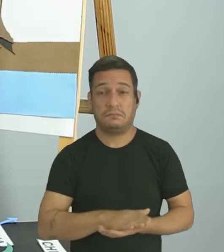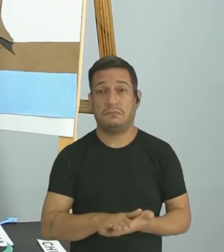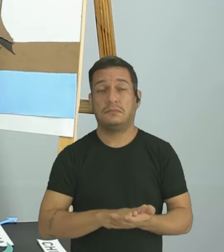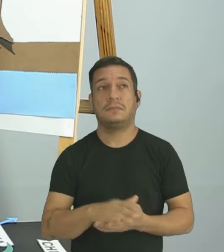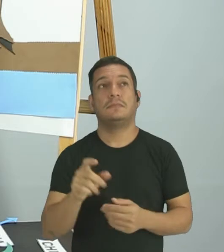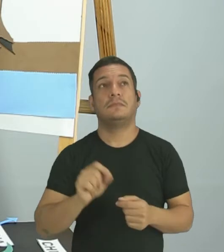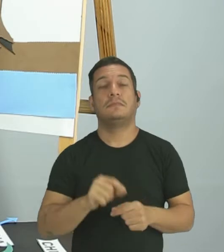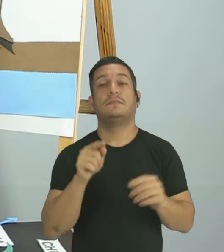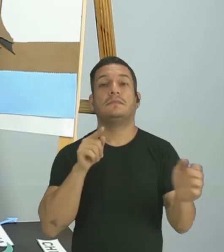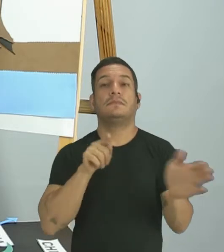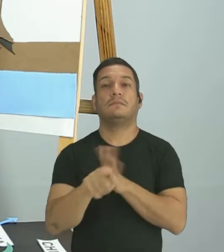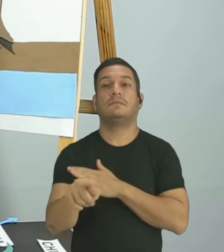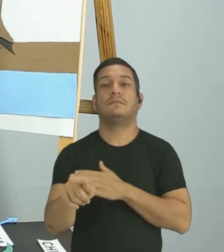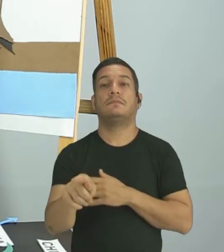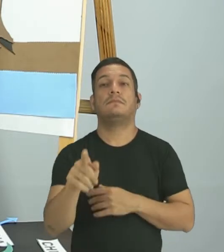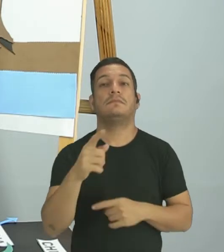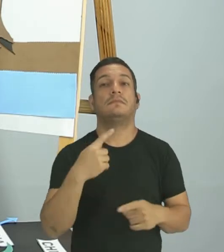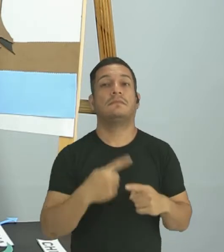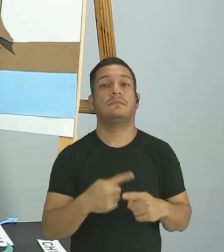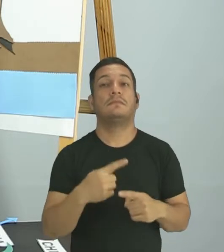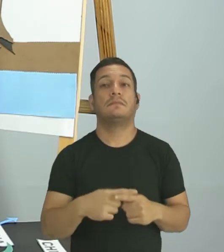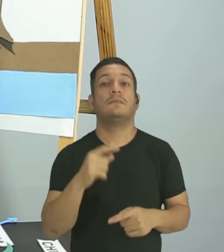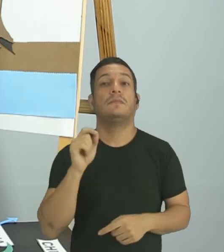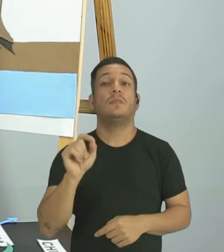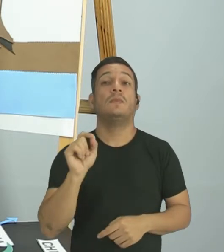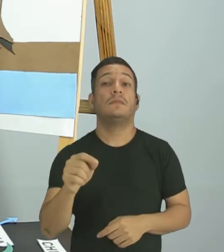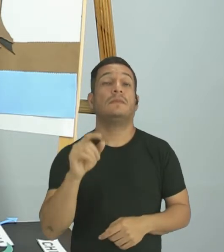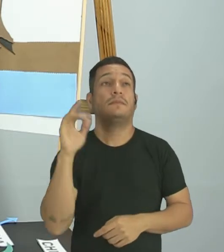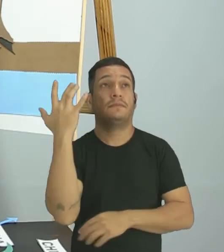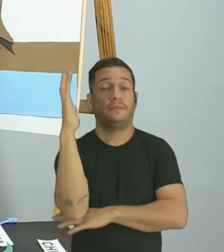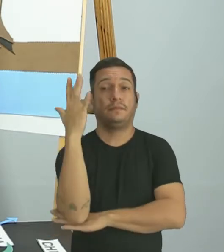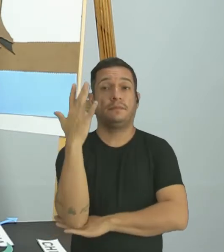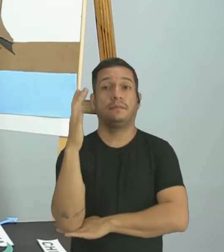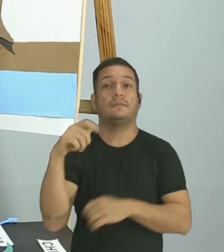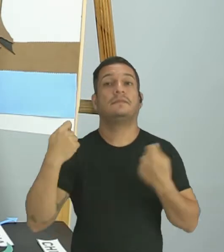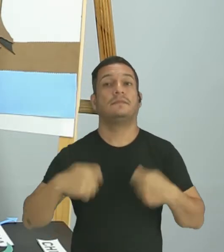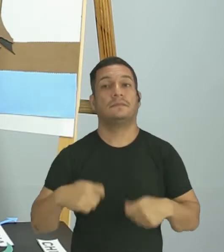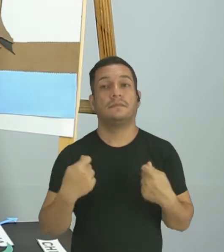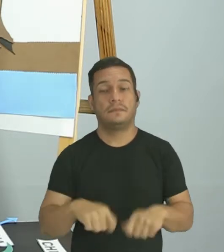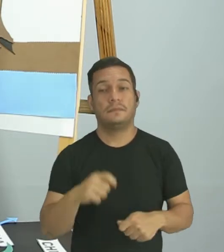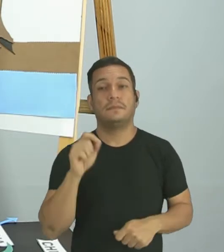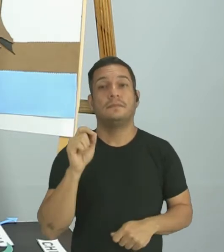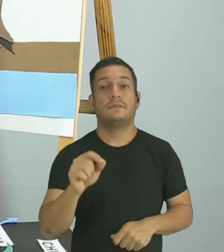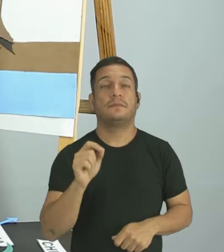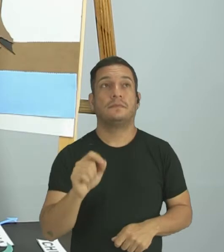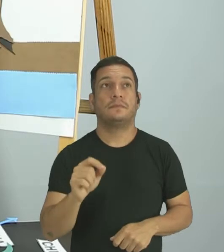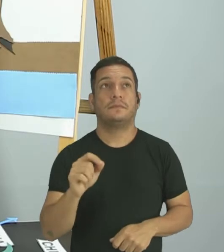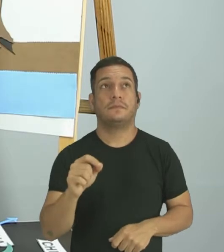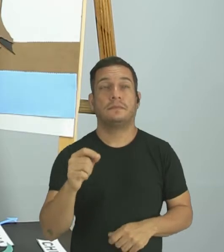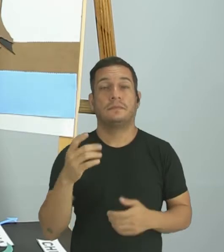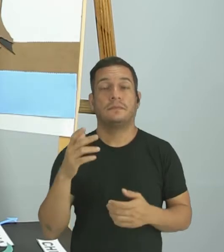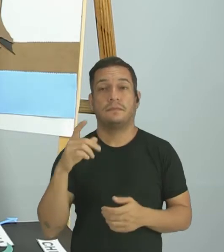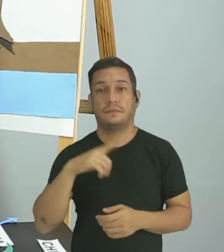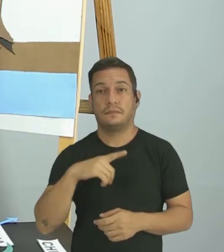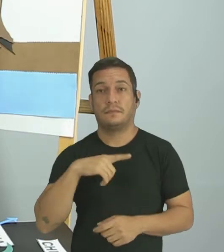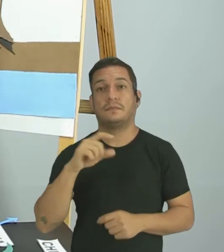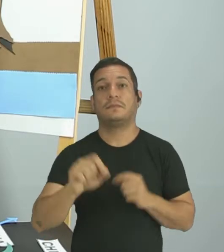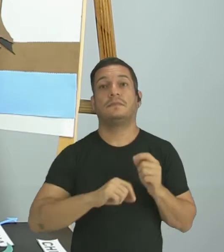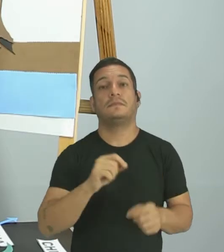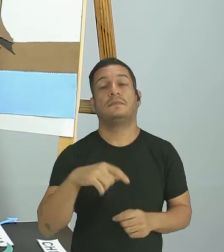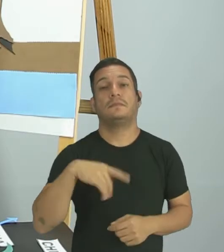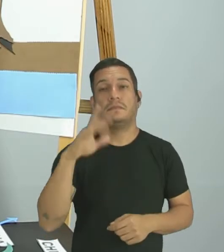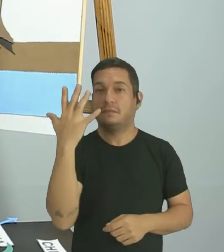uma pergunta. Por que o que a planta precisou receber para que ela